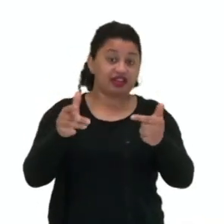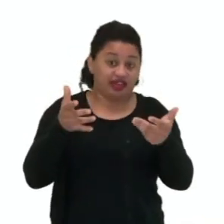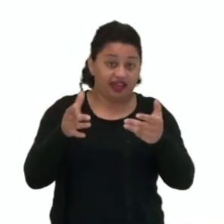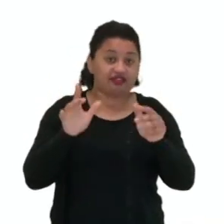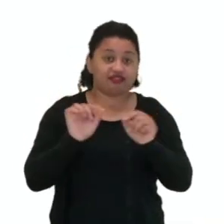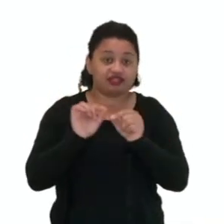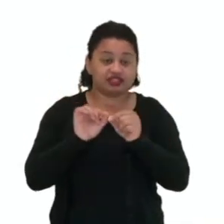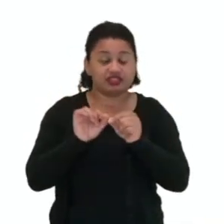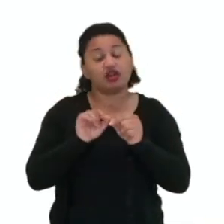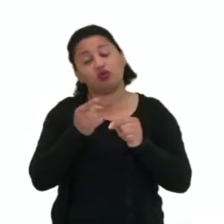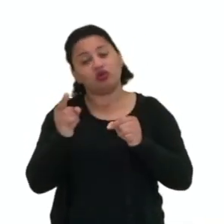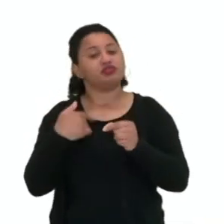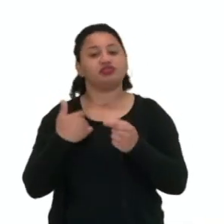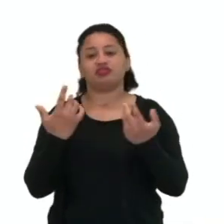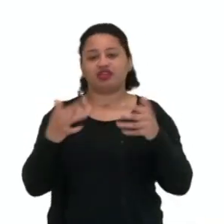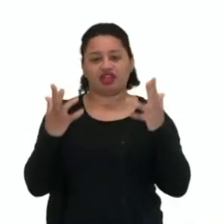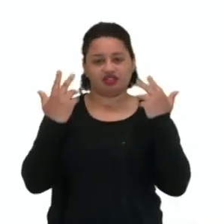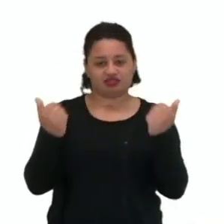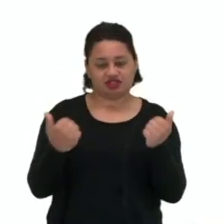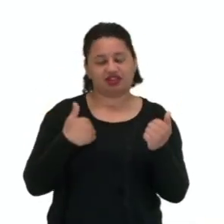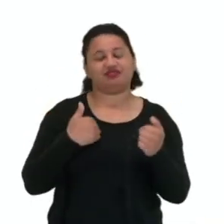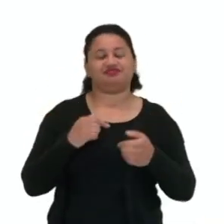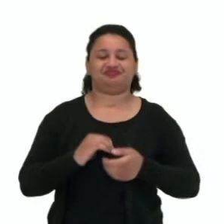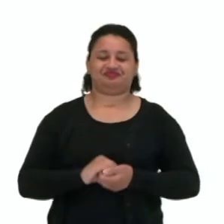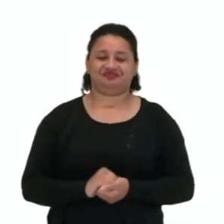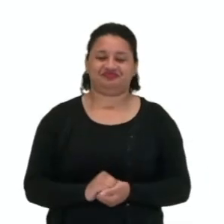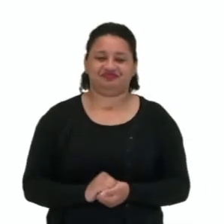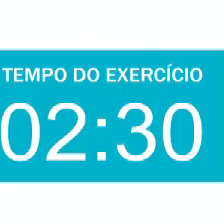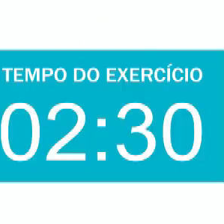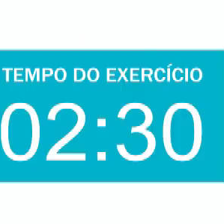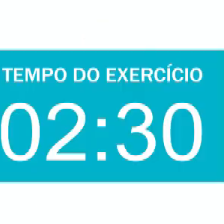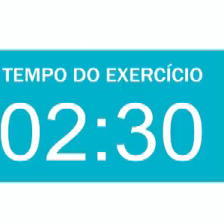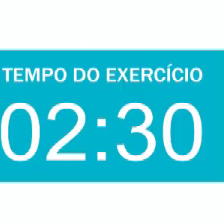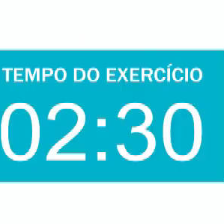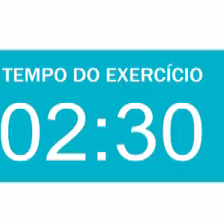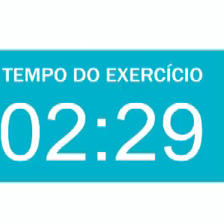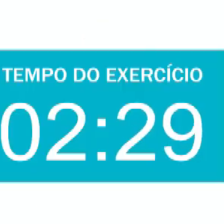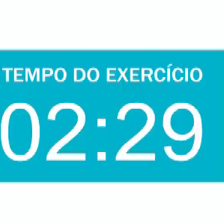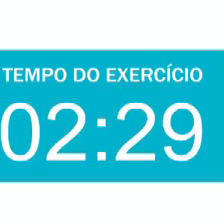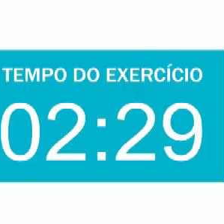4 situações. Eu vou dar um tempinho e já retorno.